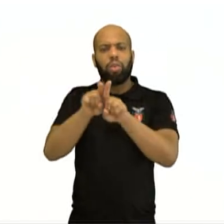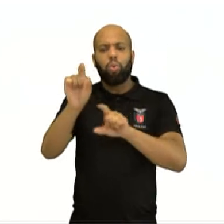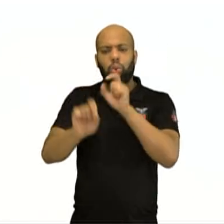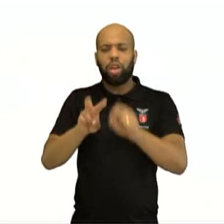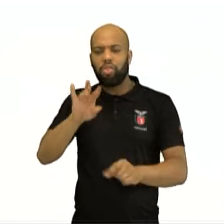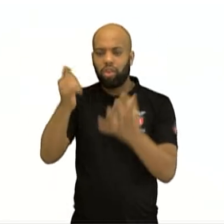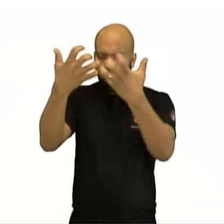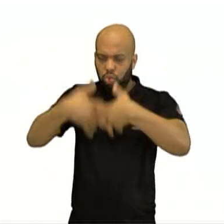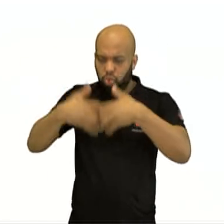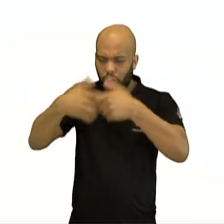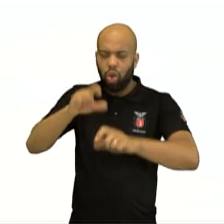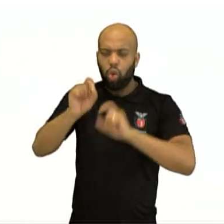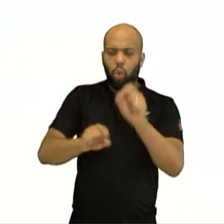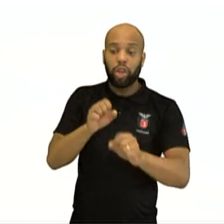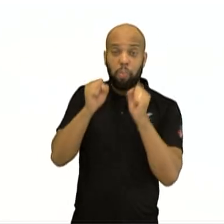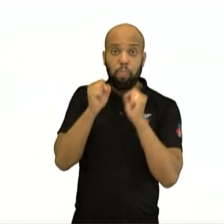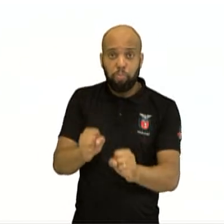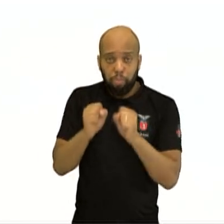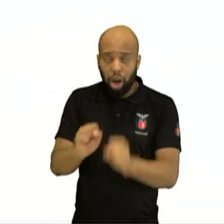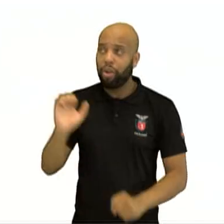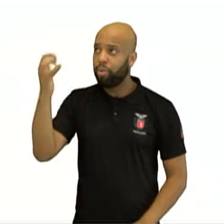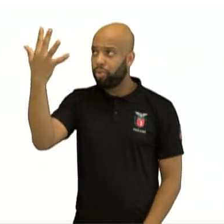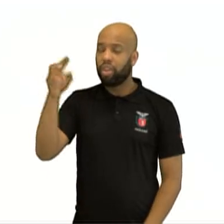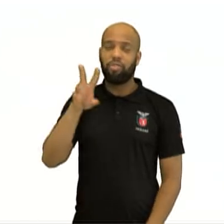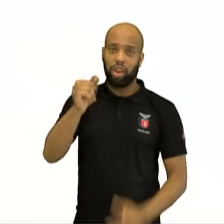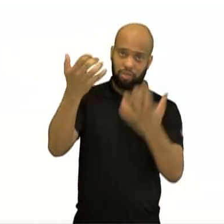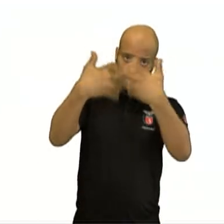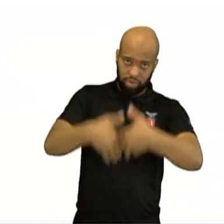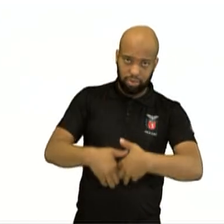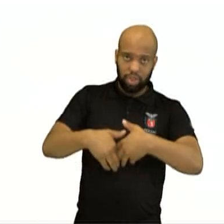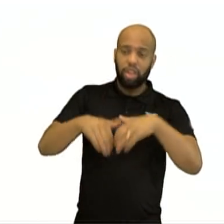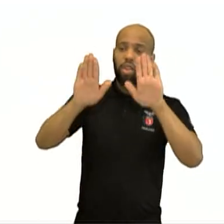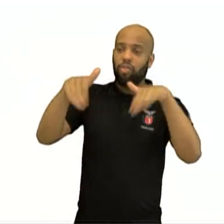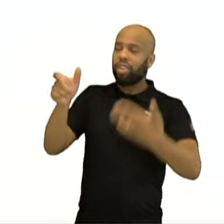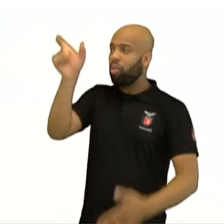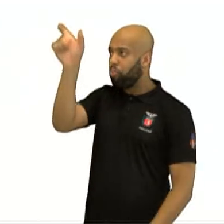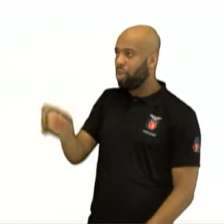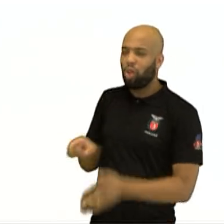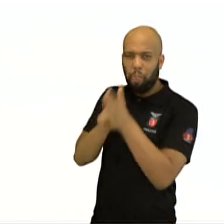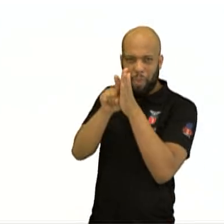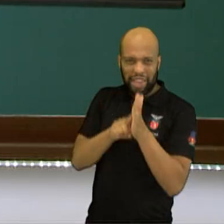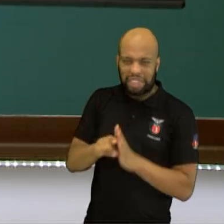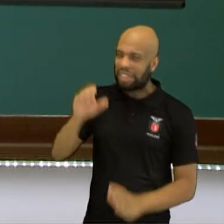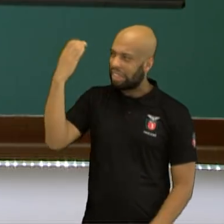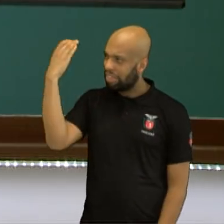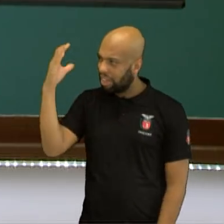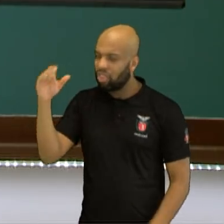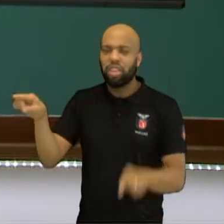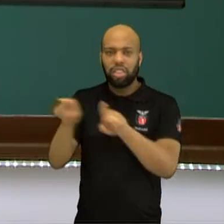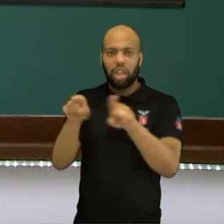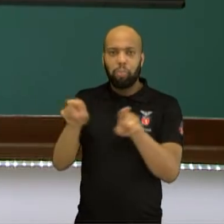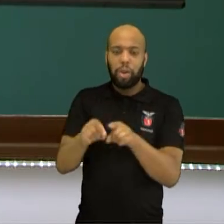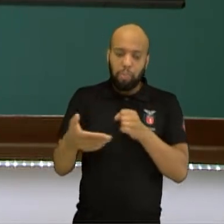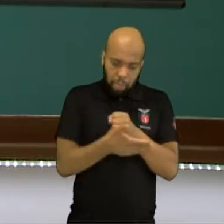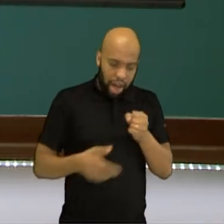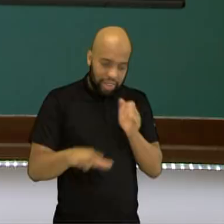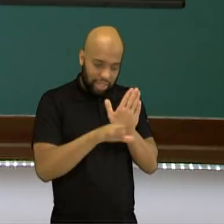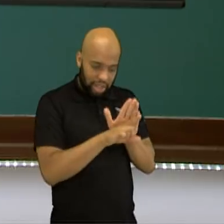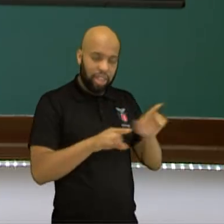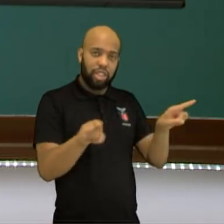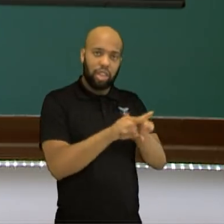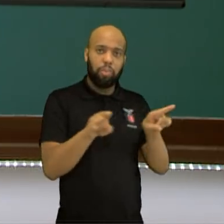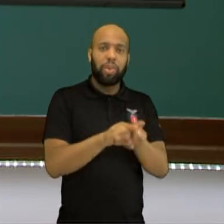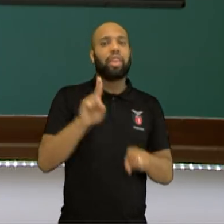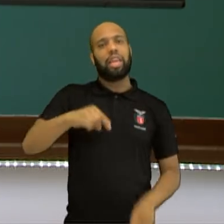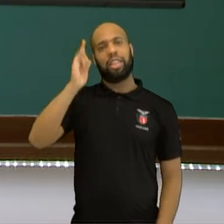vai funcionar, na previsão, naquilo que vai funcionar. E os cientistas se baseiam também nas leis, nas teorias científicas que já